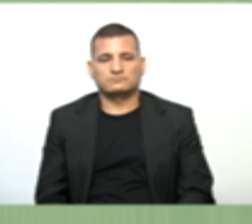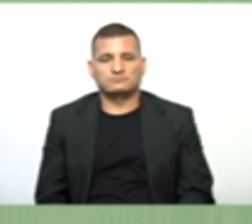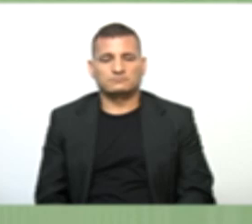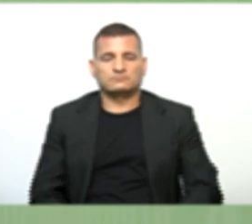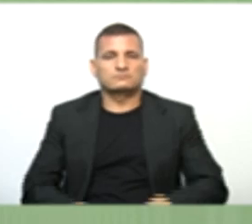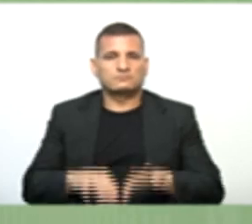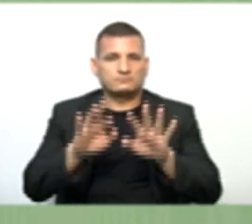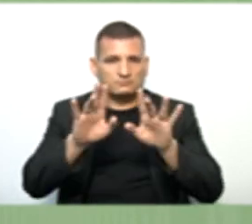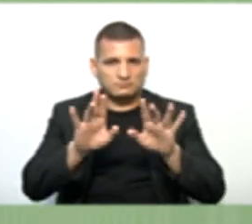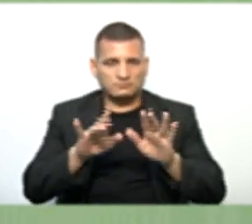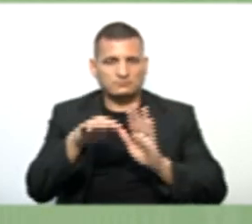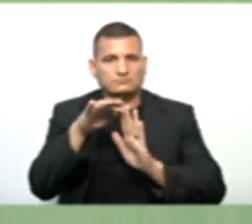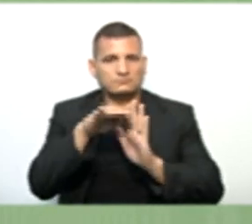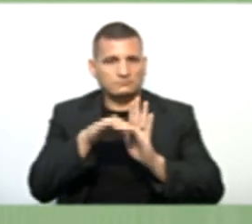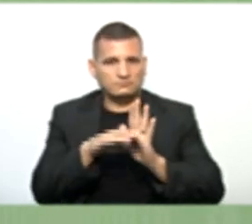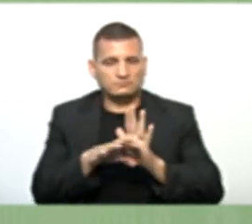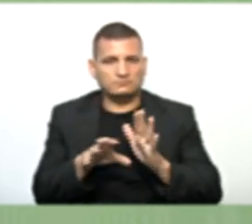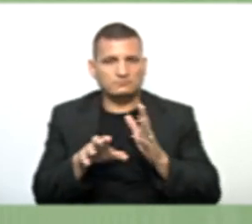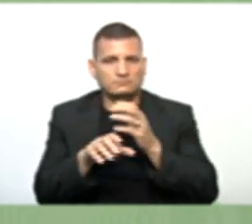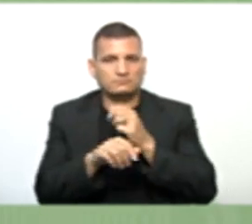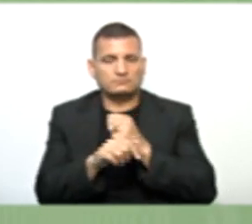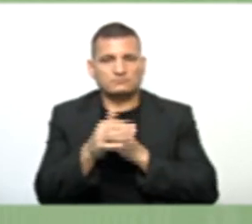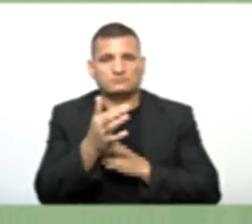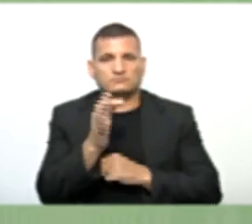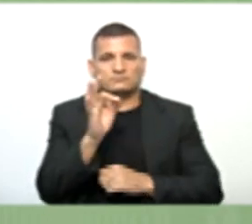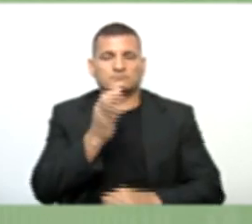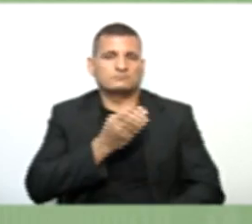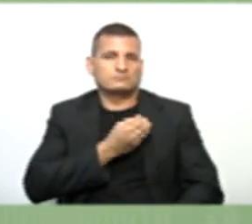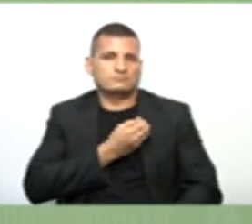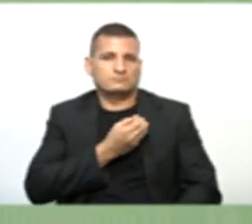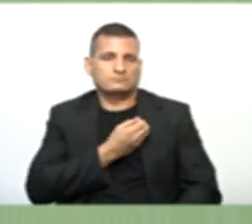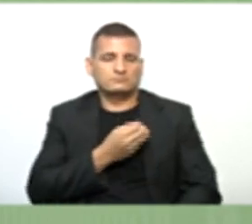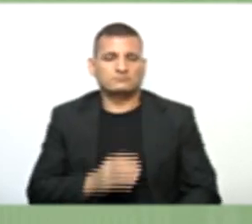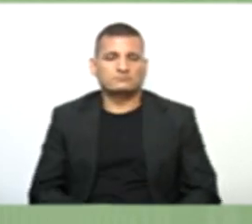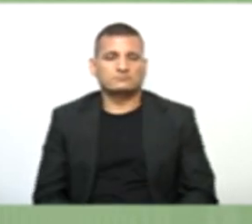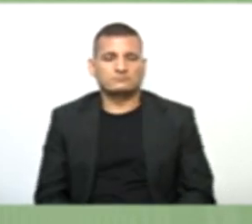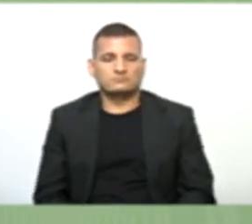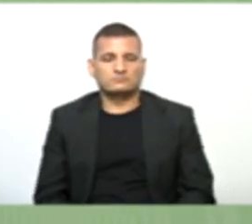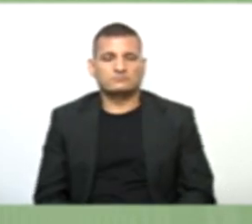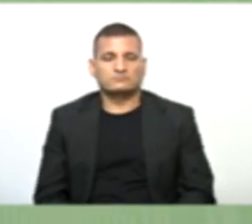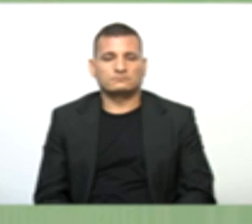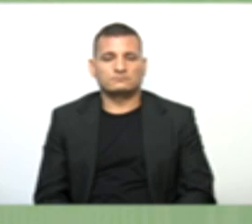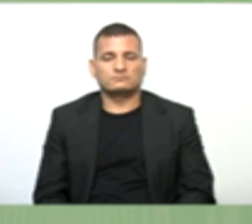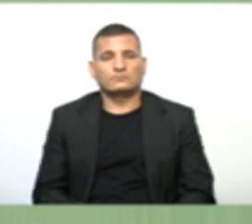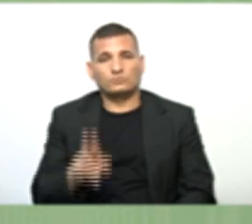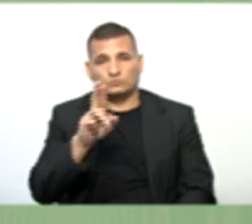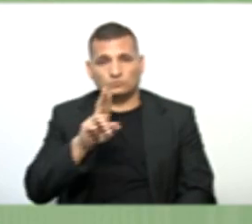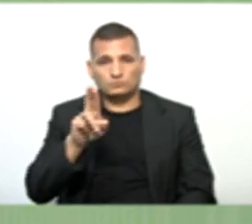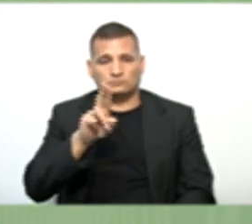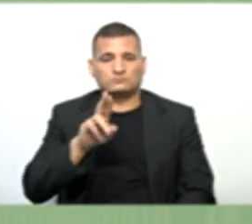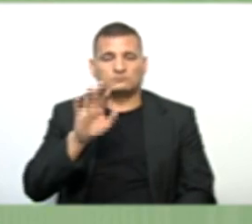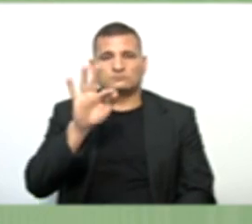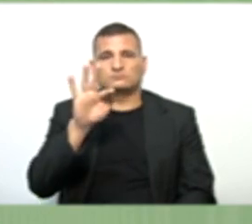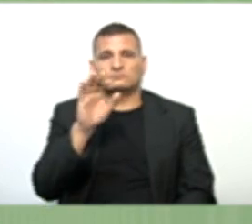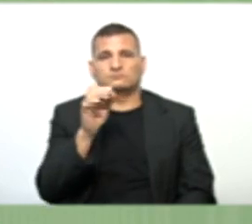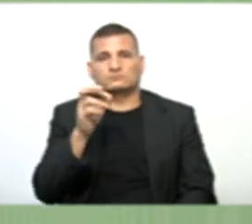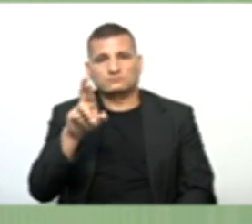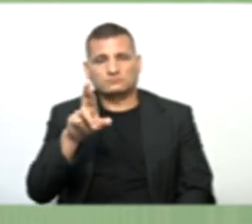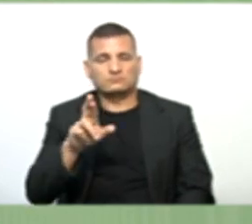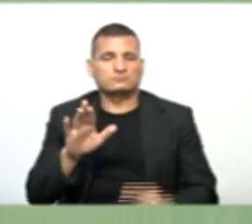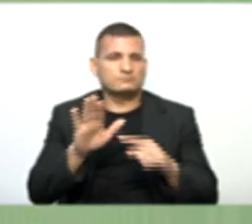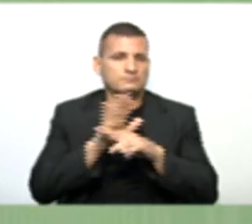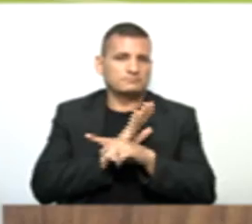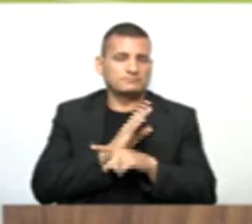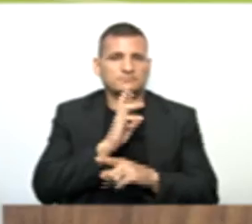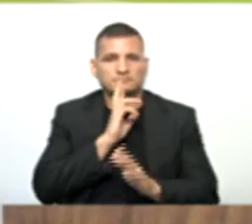Escreva um programa que calcula o somatório de 10 números lidos do teclado. Use o comando for. Alguma resposta para